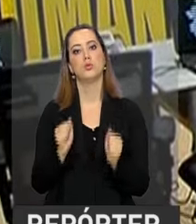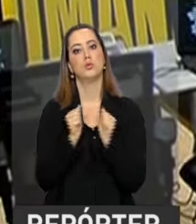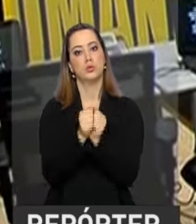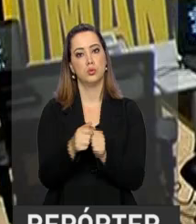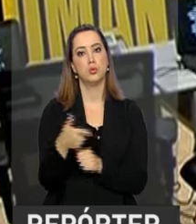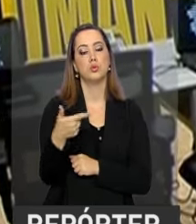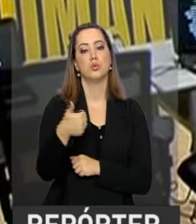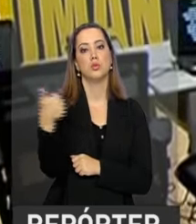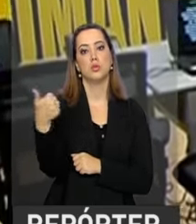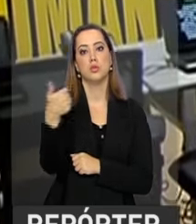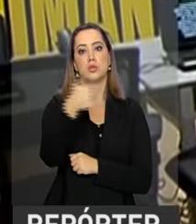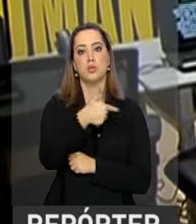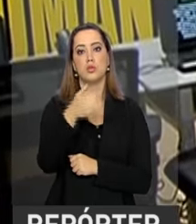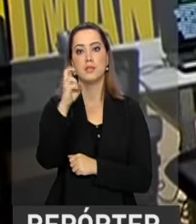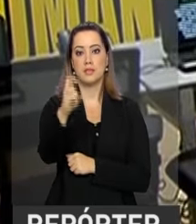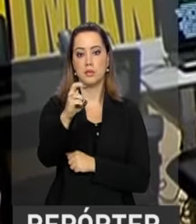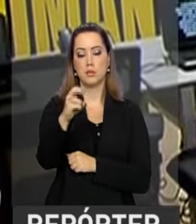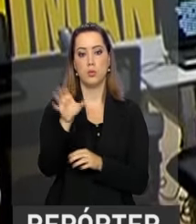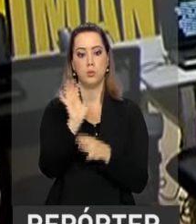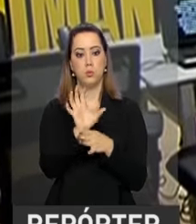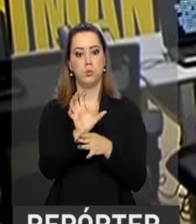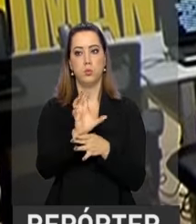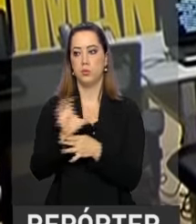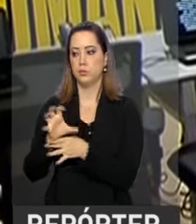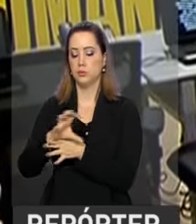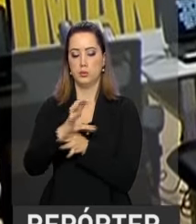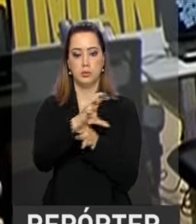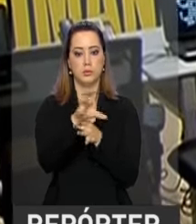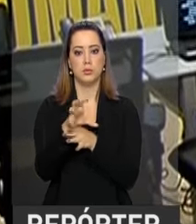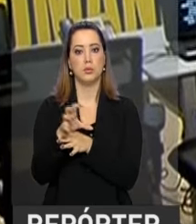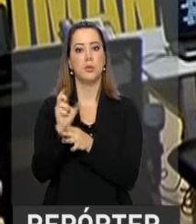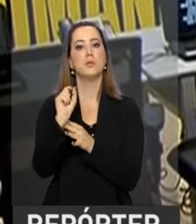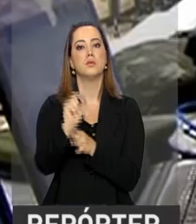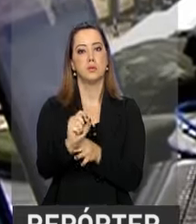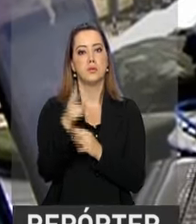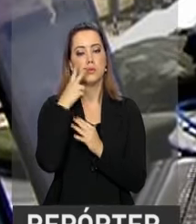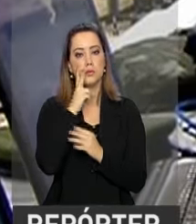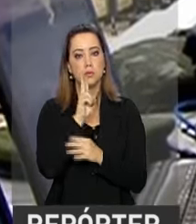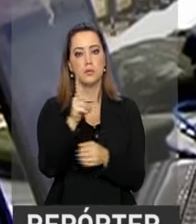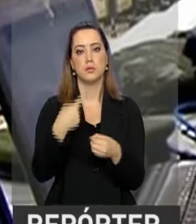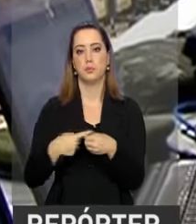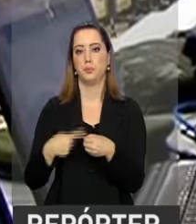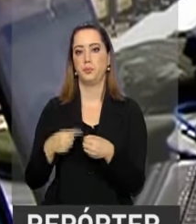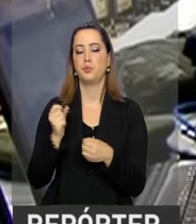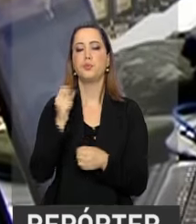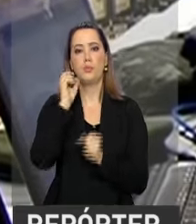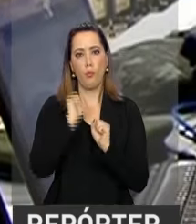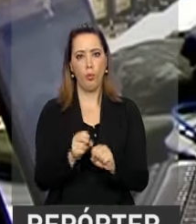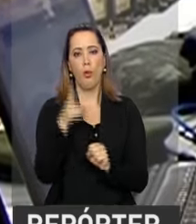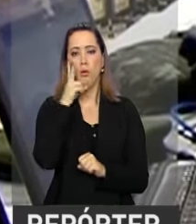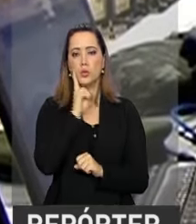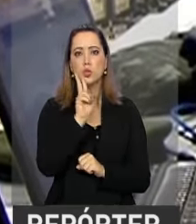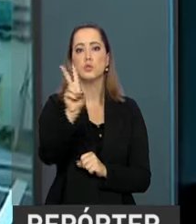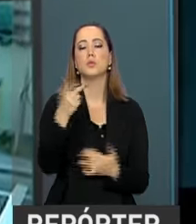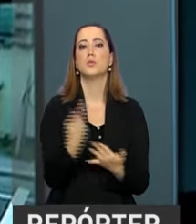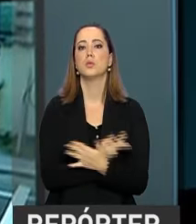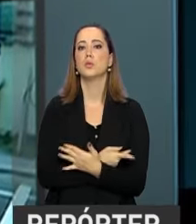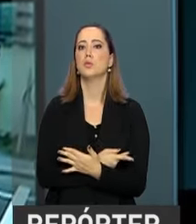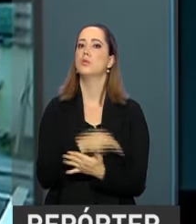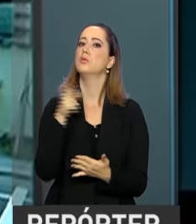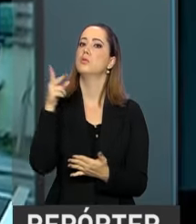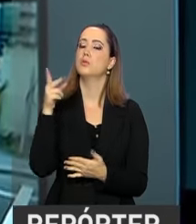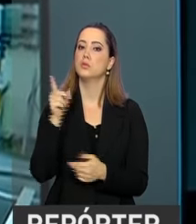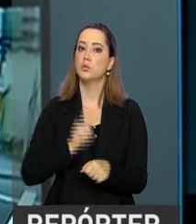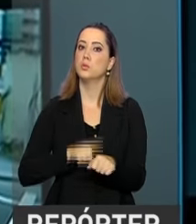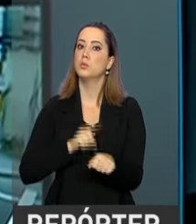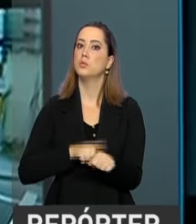de 125 câmeras instaladas em pontos estratégicos. Os militares podem acompanhar em tempo real até a